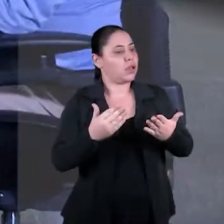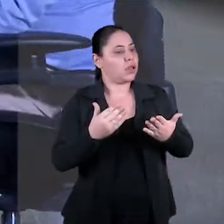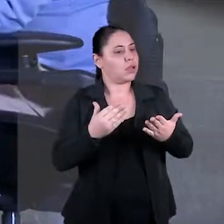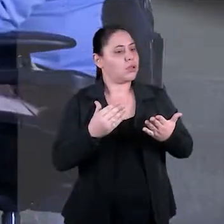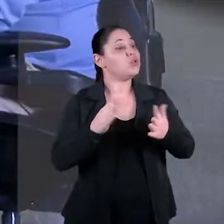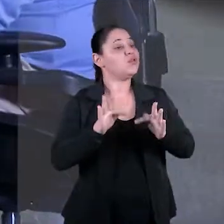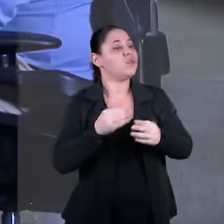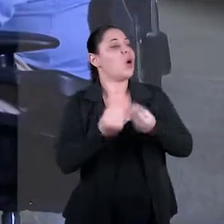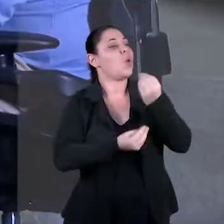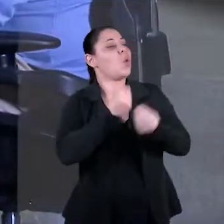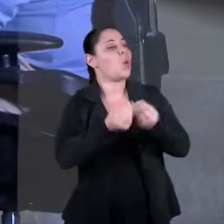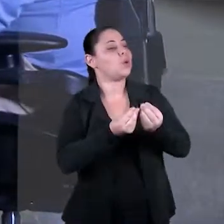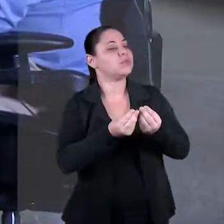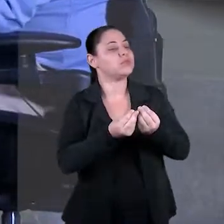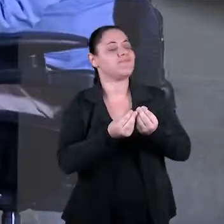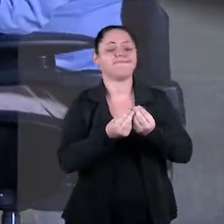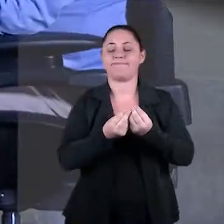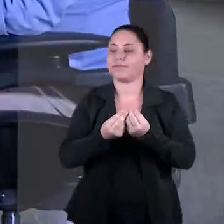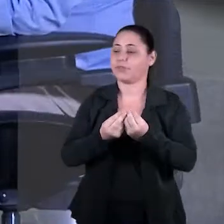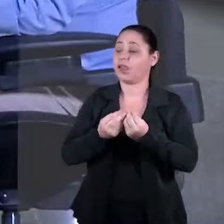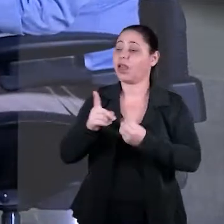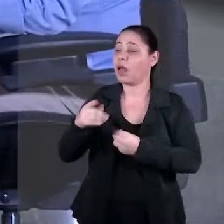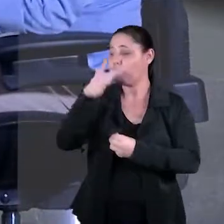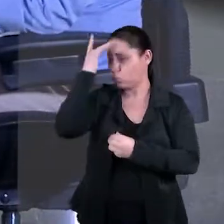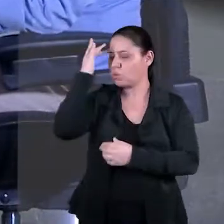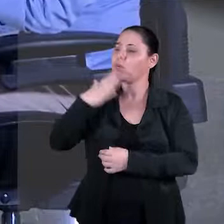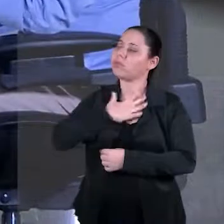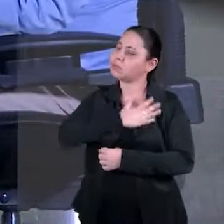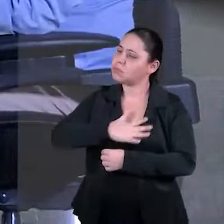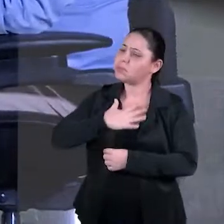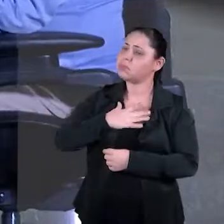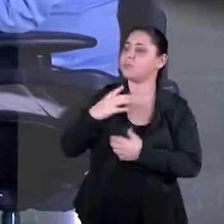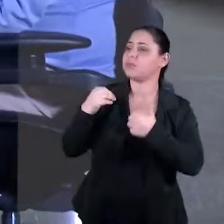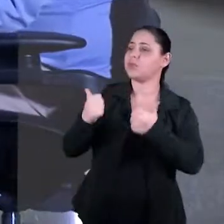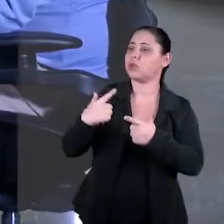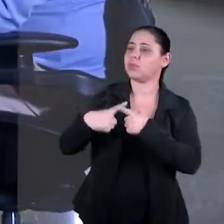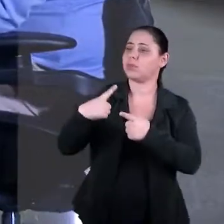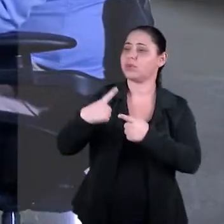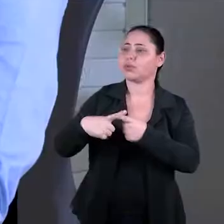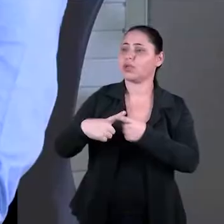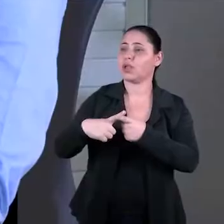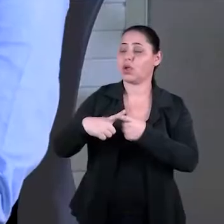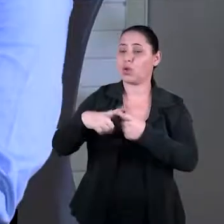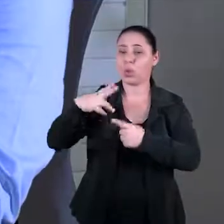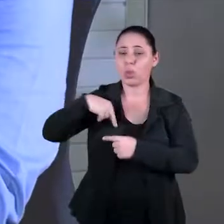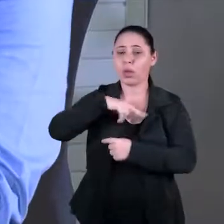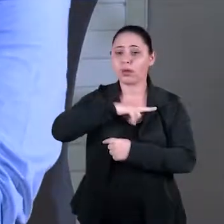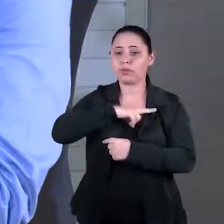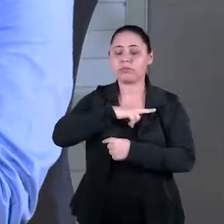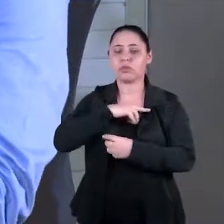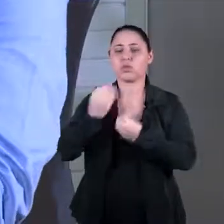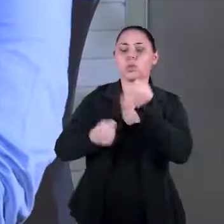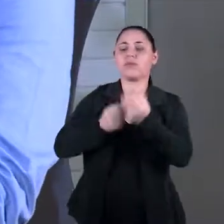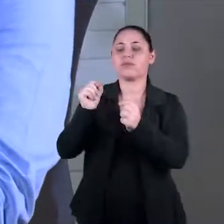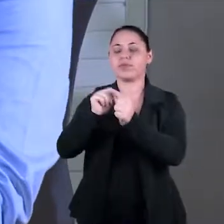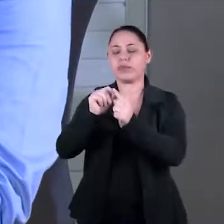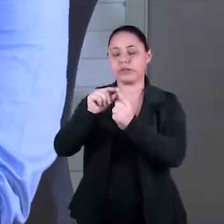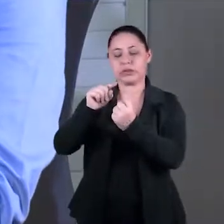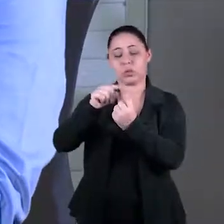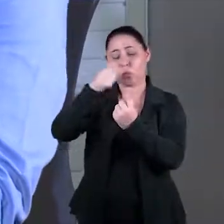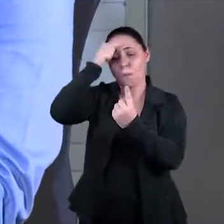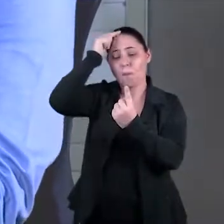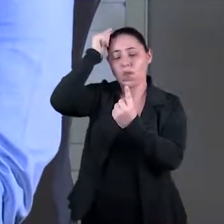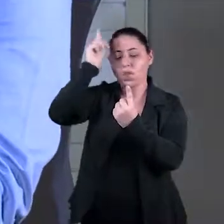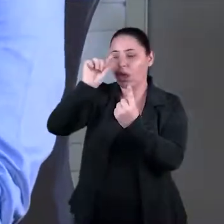eles são muito satisfatórios, né? Porque realmente a gente implanta o cabelo naquela área calva, onde não tinha